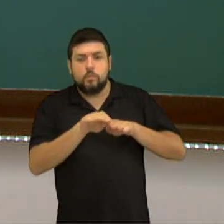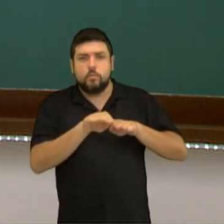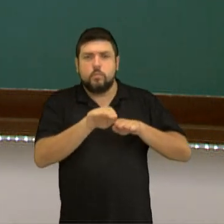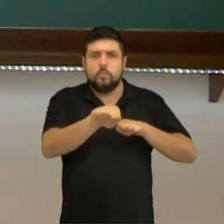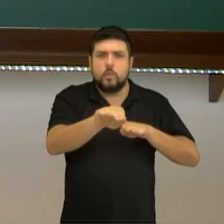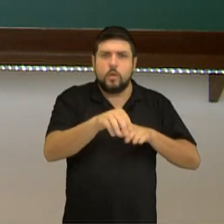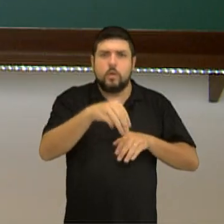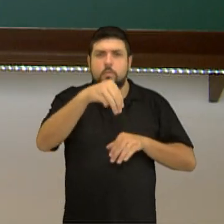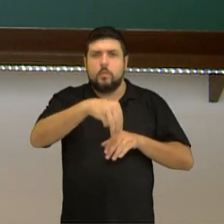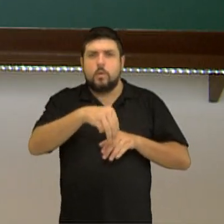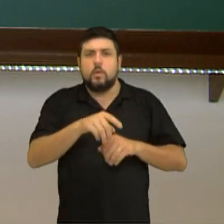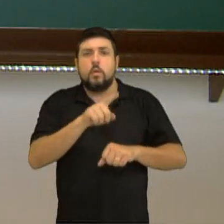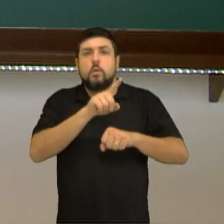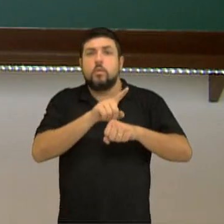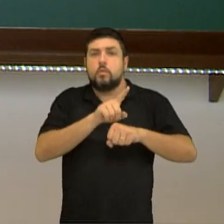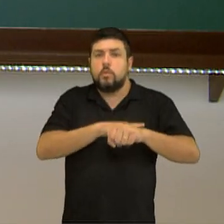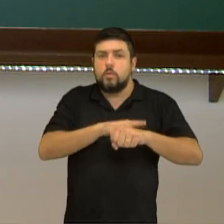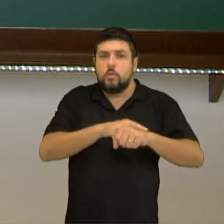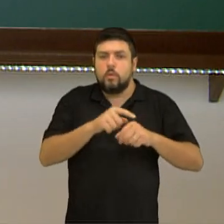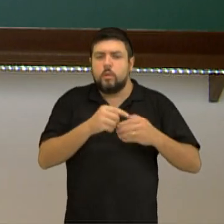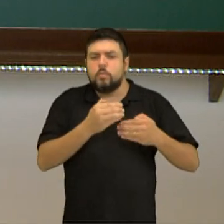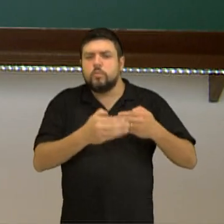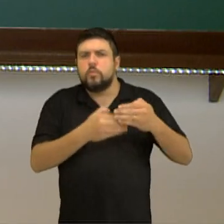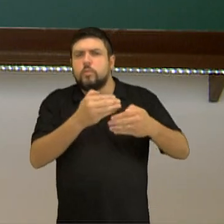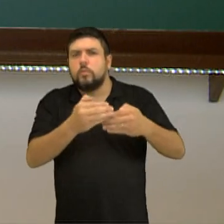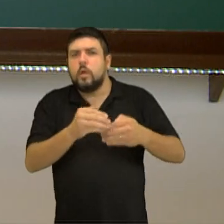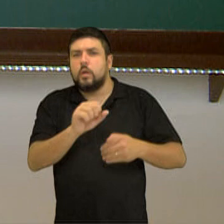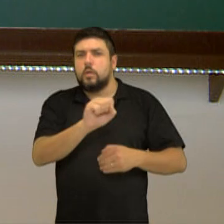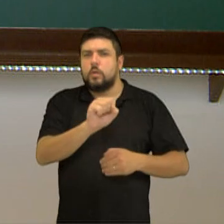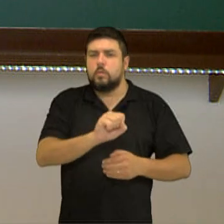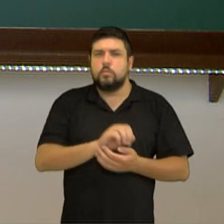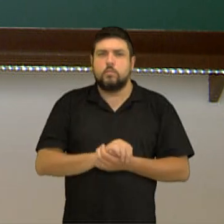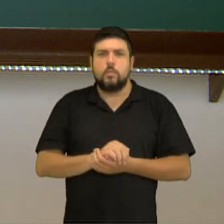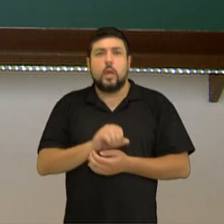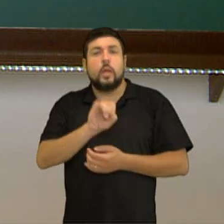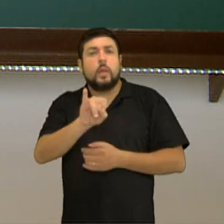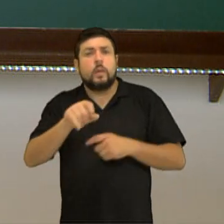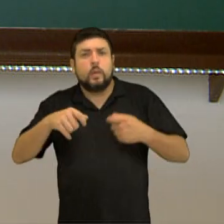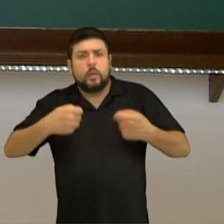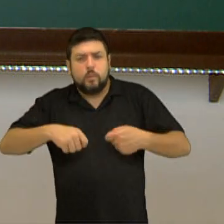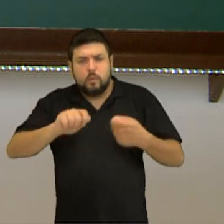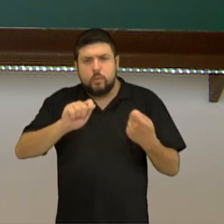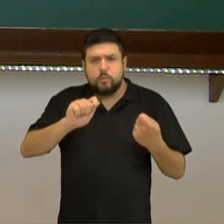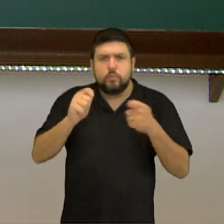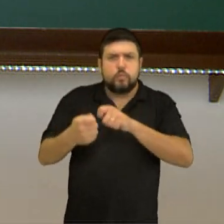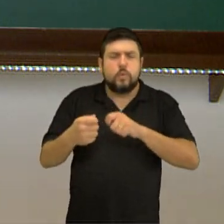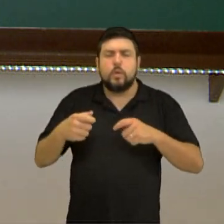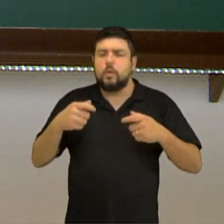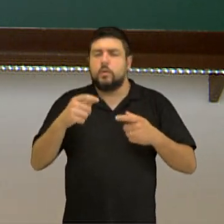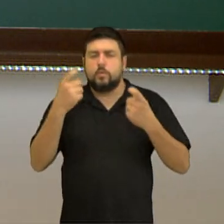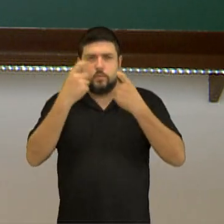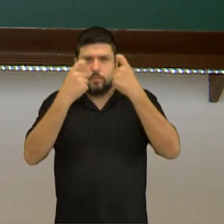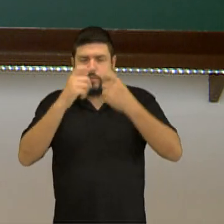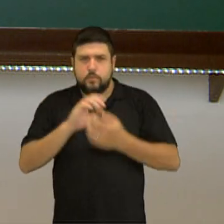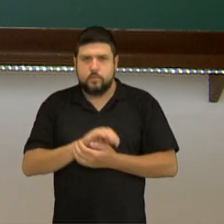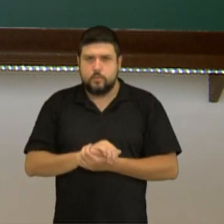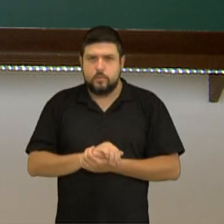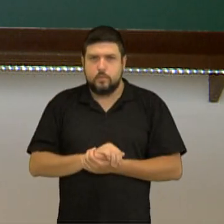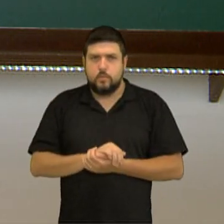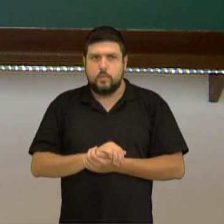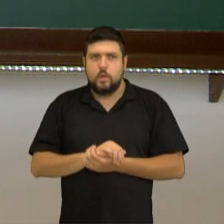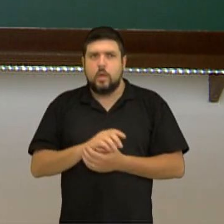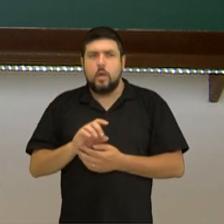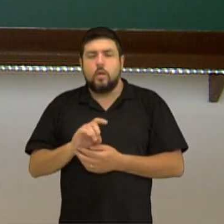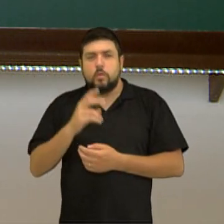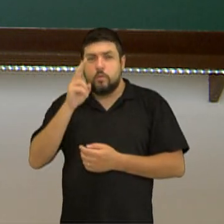o tempo em segundos. Mas, professor, você precisa converter. Não se preocupa, meu querido. Olha aqui, ó. Você só lembrar do quilômetros por hora para